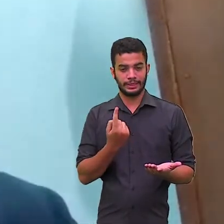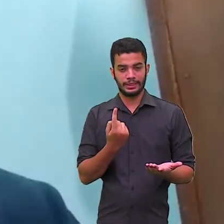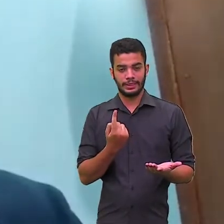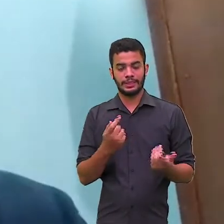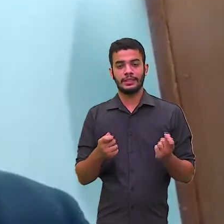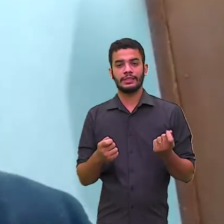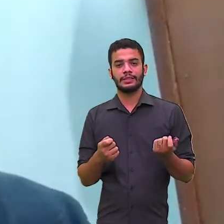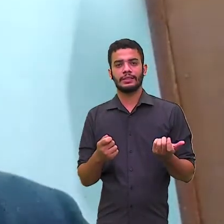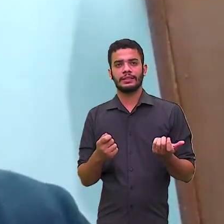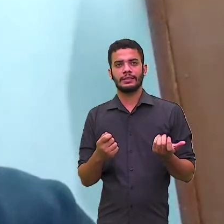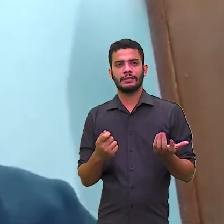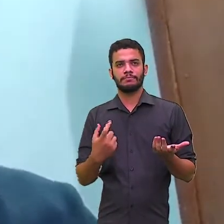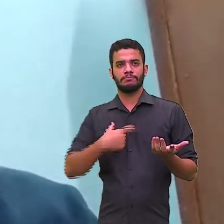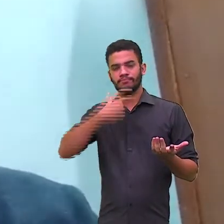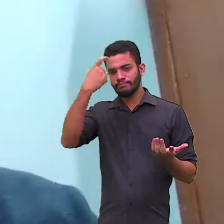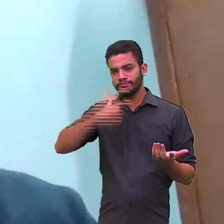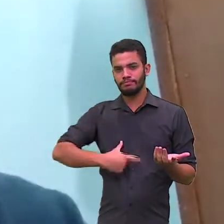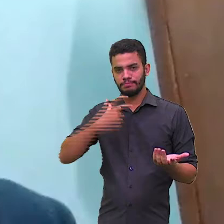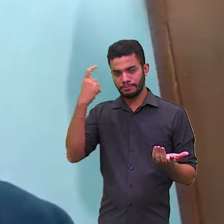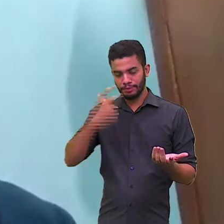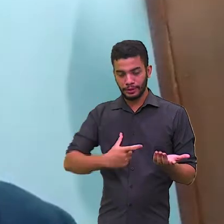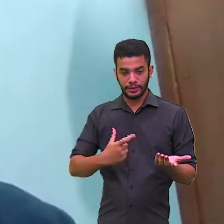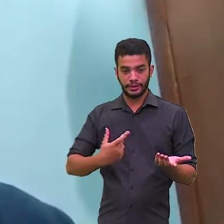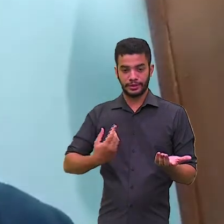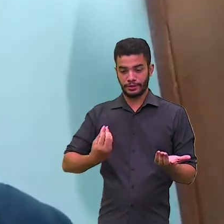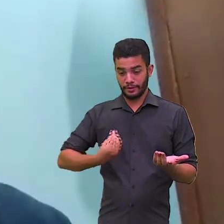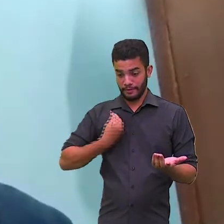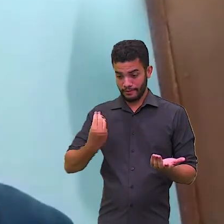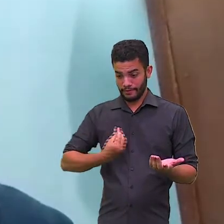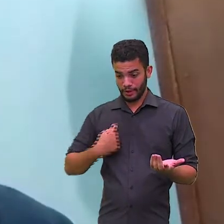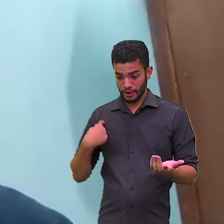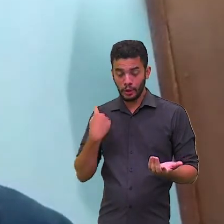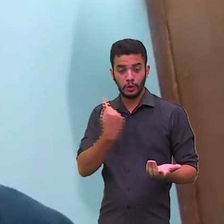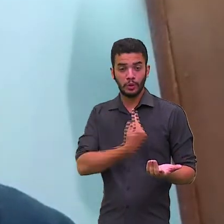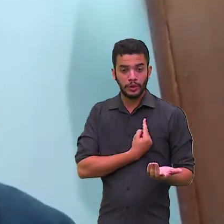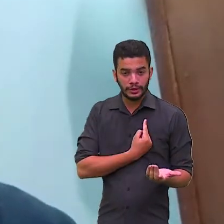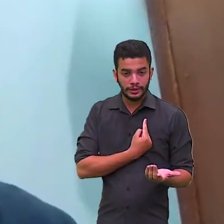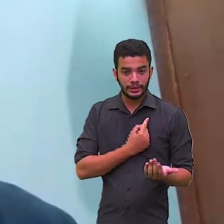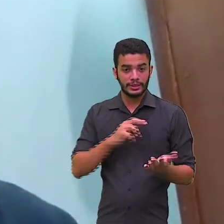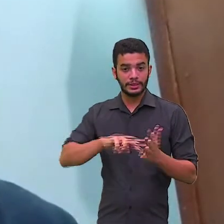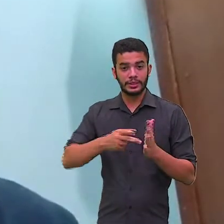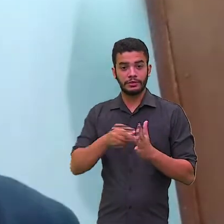somos em função do patrimônio que nós temos.